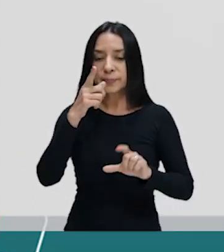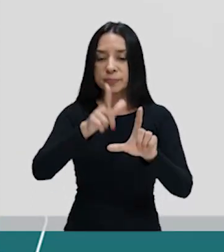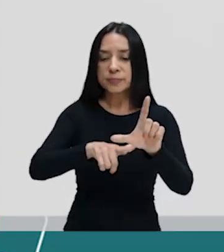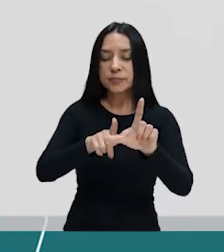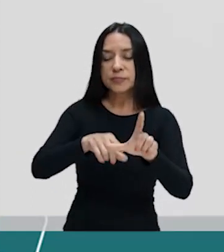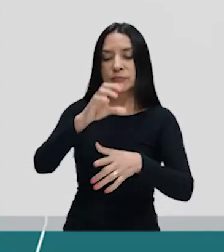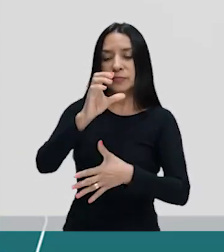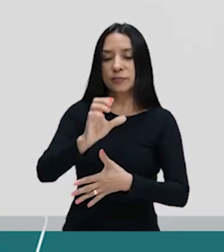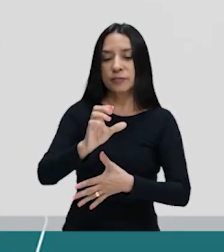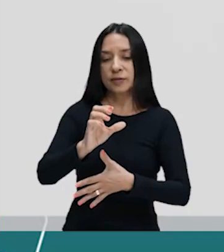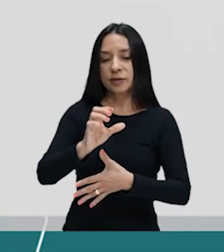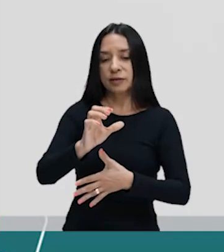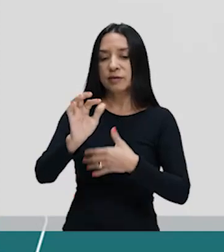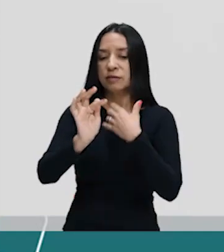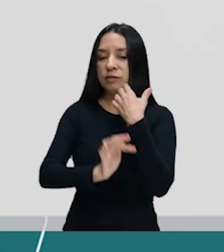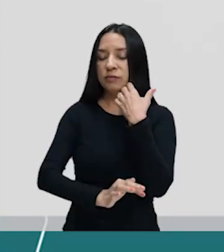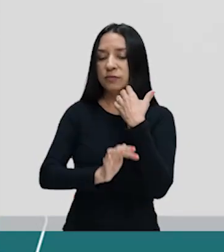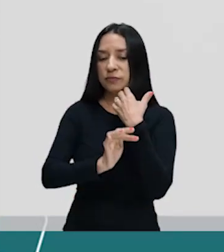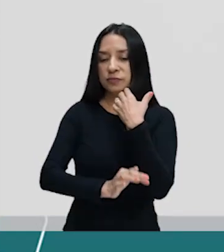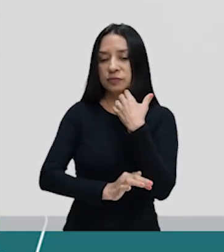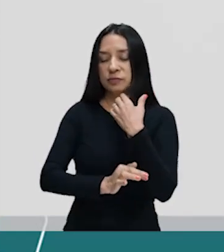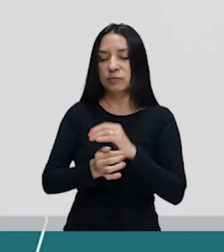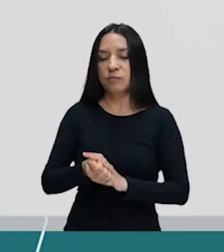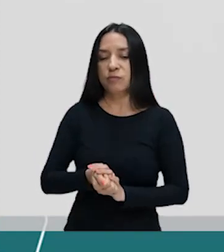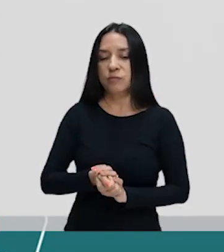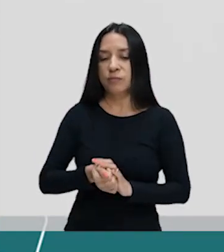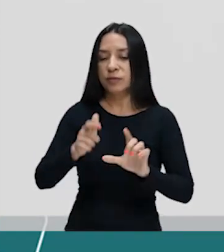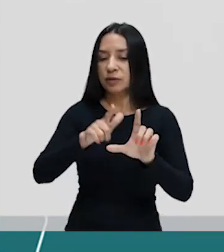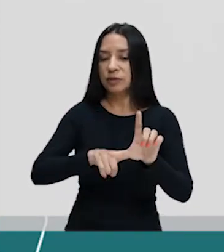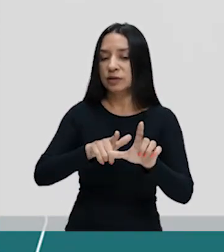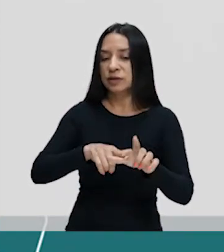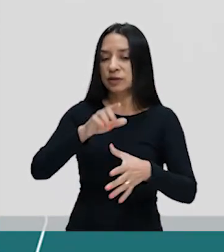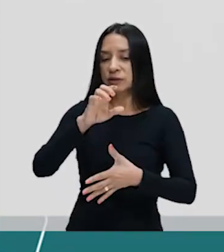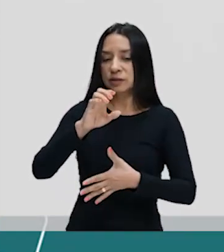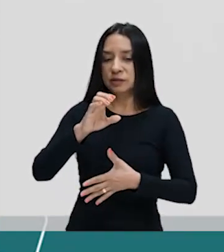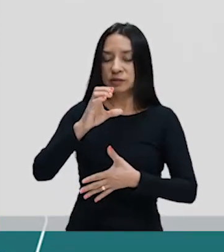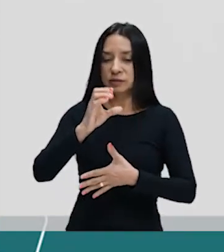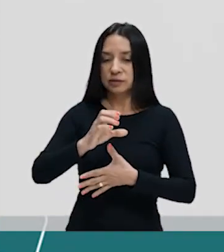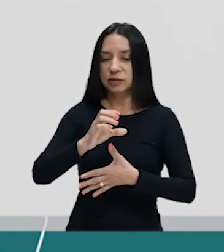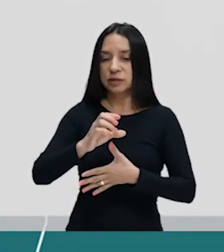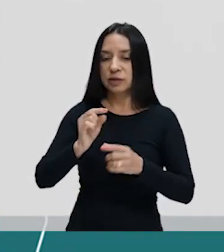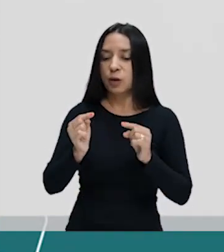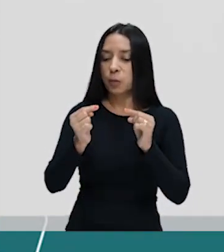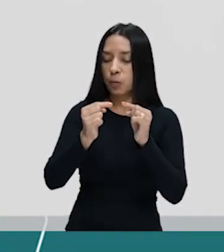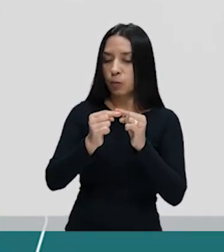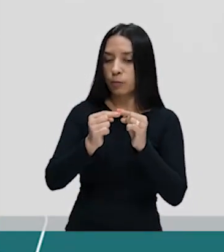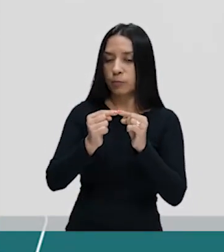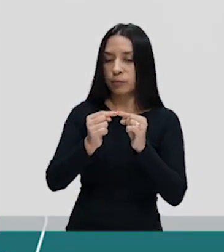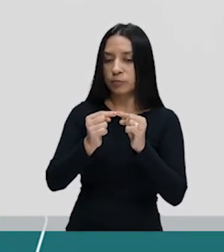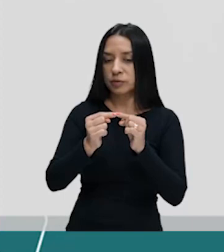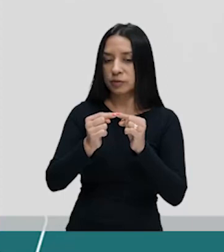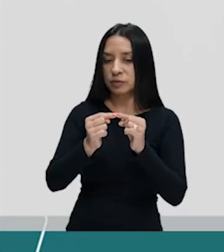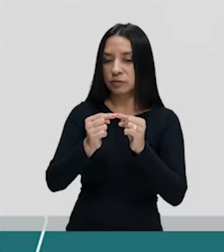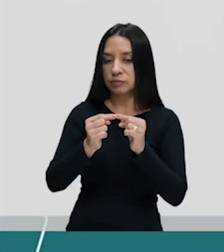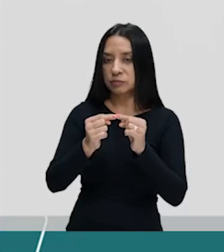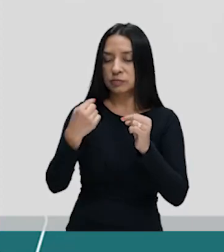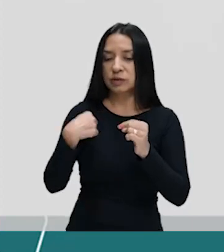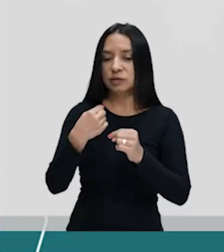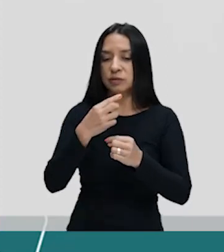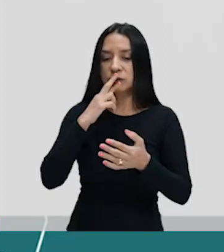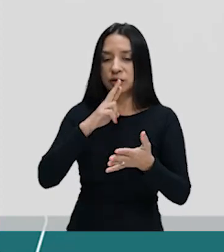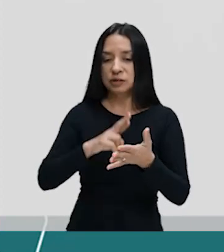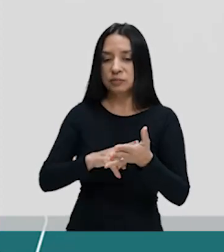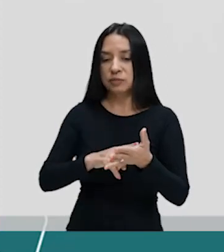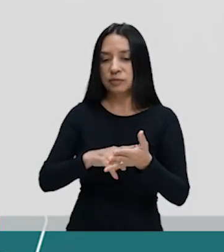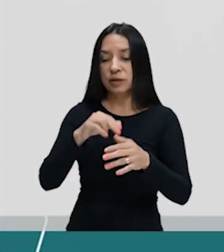com a física, com o ambiente físico, com o elemento físico, a letra C é que vai ser, né, com esse elemento físico, a nossa alternativa